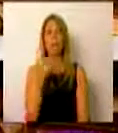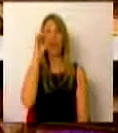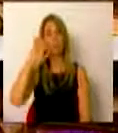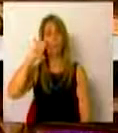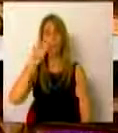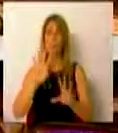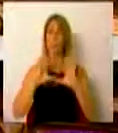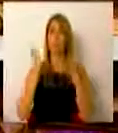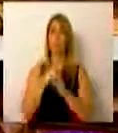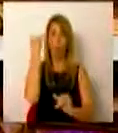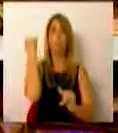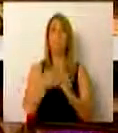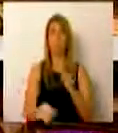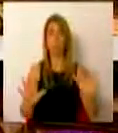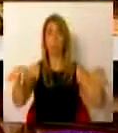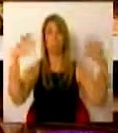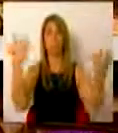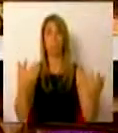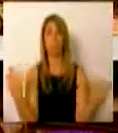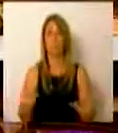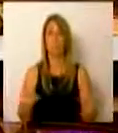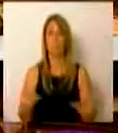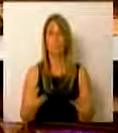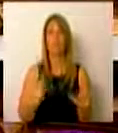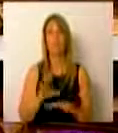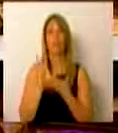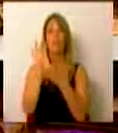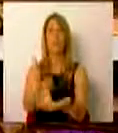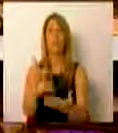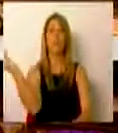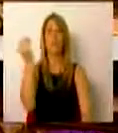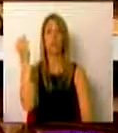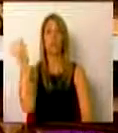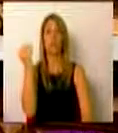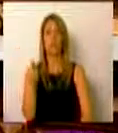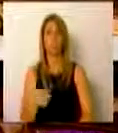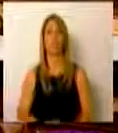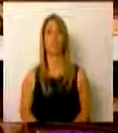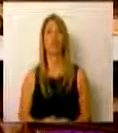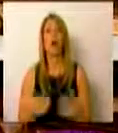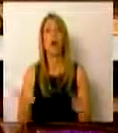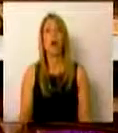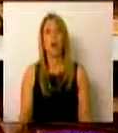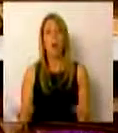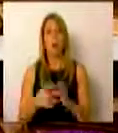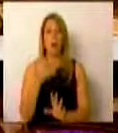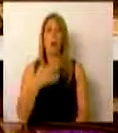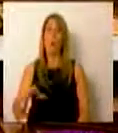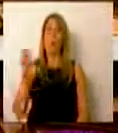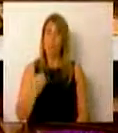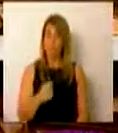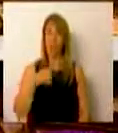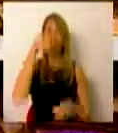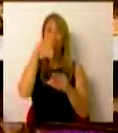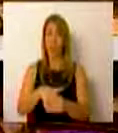genérico ou até de perigo abstrato, que se traduz precisamente no financiamento destas instituições. E, portanto, em síntese, o Partido Socialista